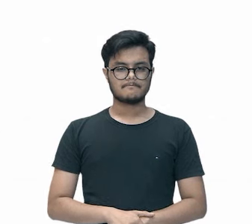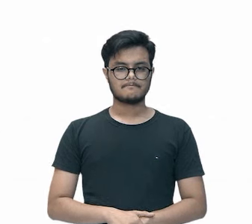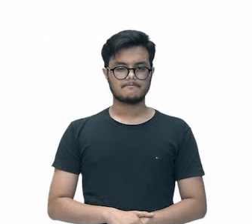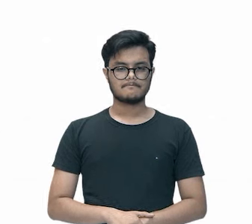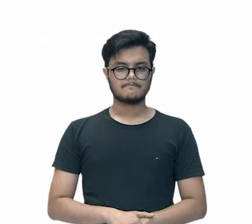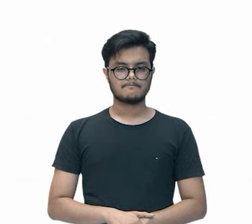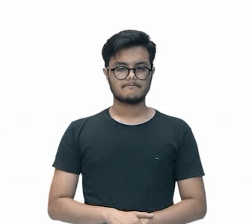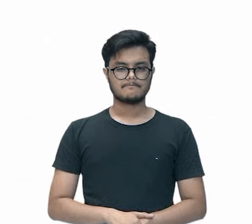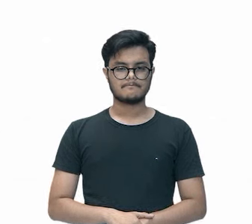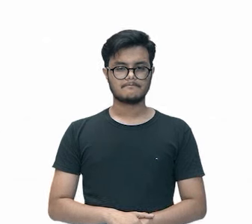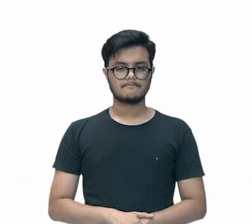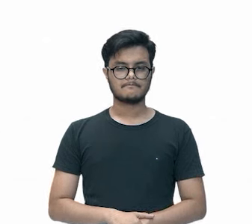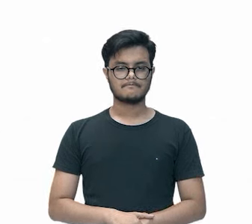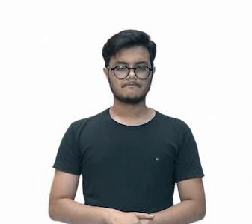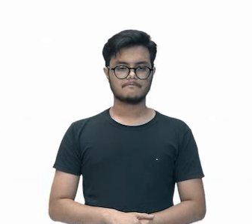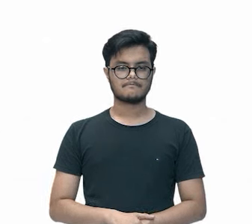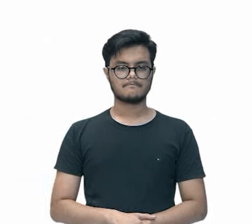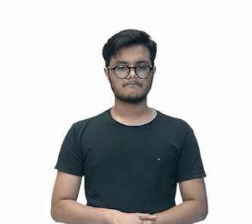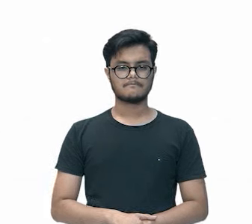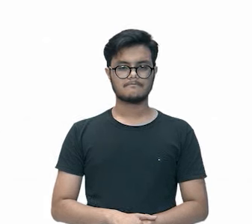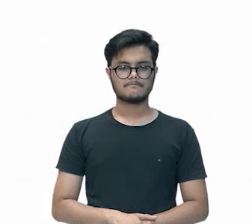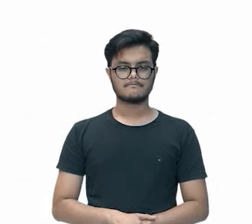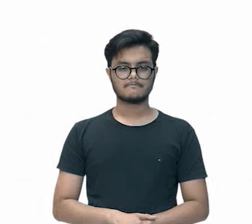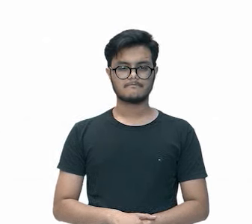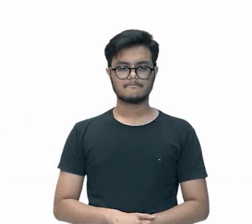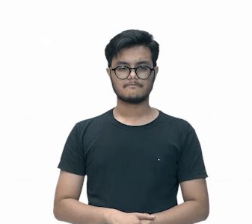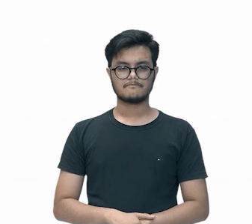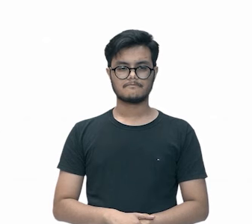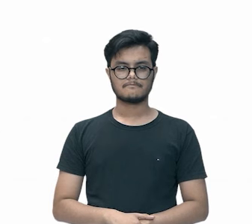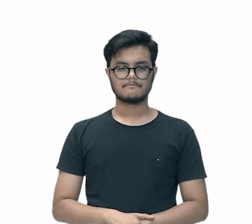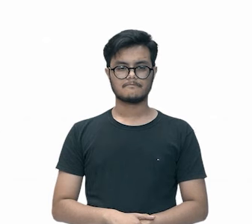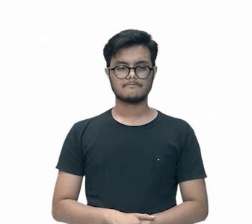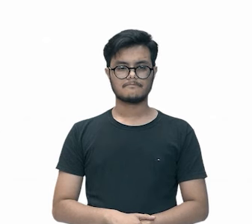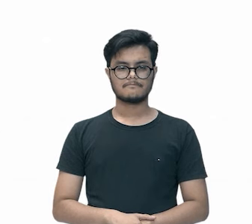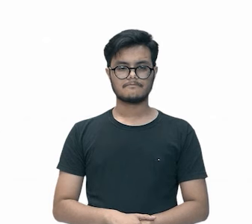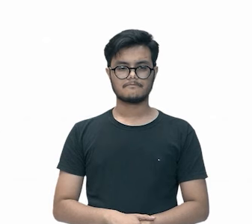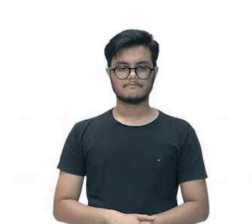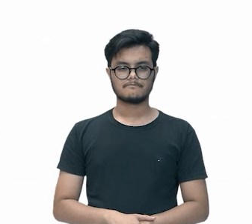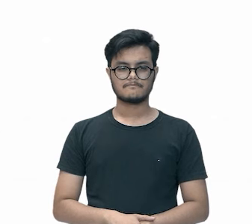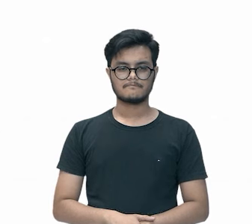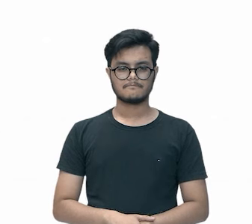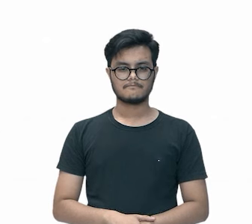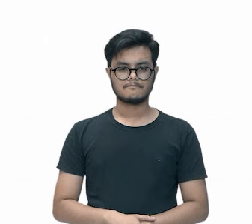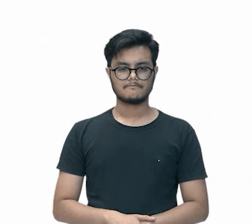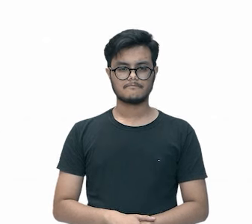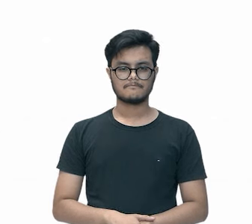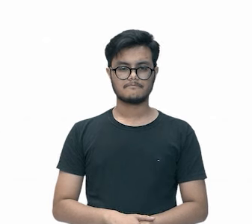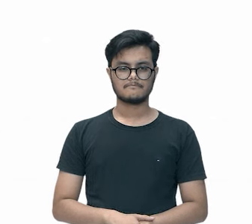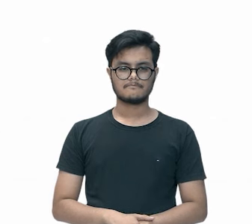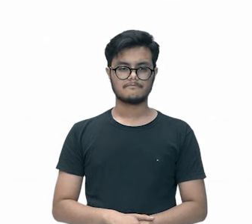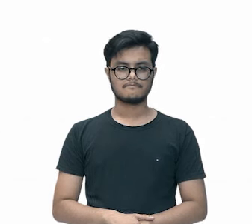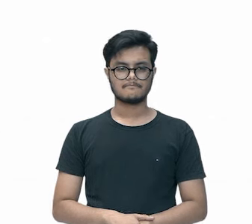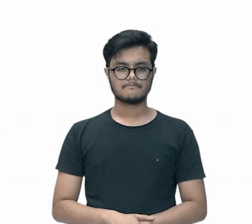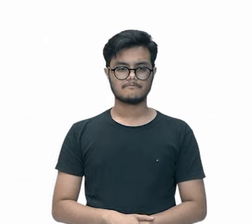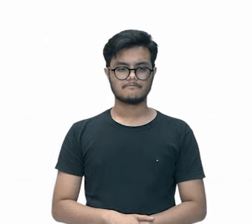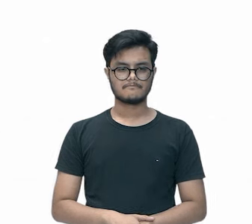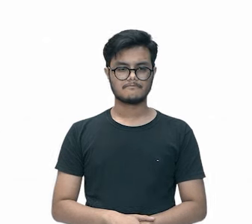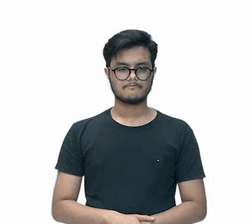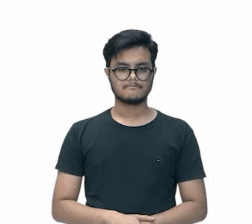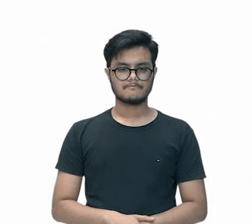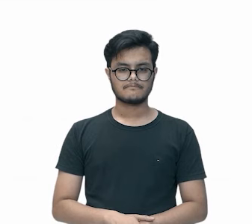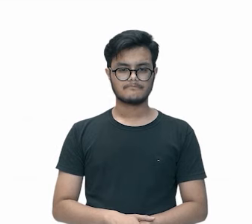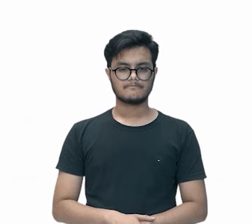temos uma quantidade menor, olha, tá vendo que tem menos 2, né? Um valor menor ainda. E o alcadieno, como são duas ligações duplas, a